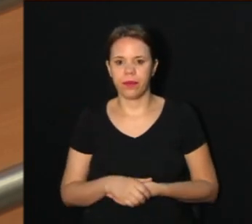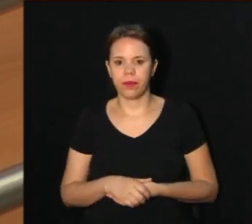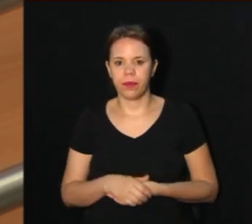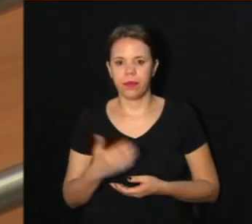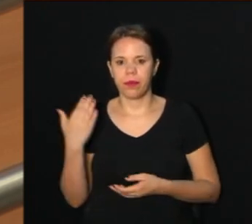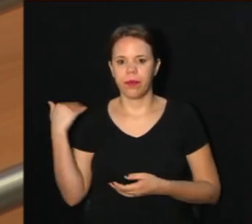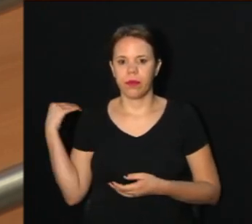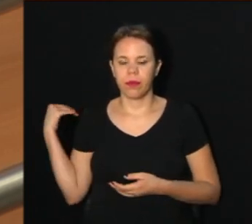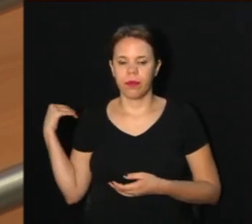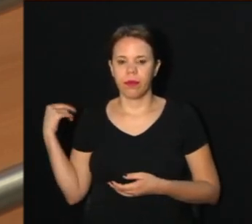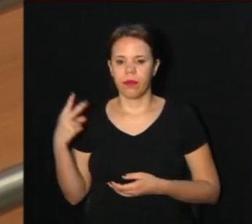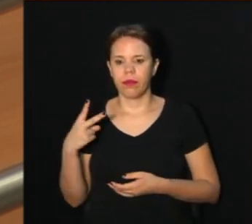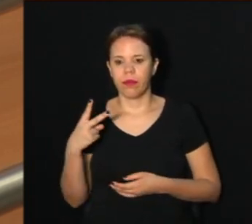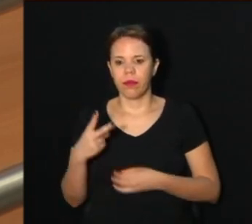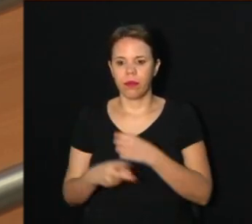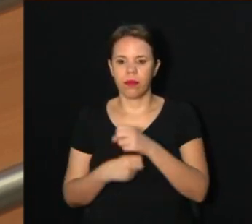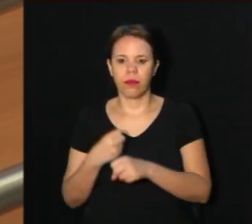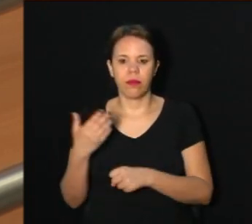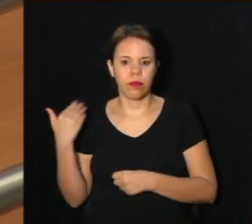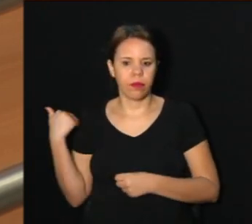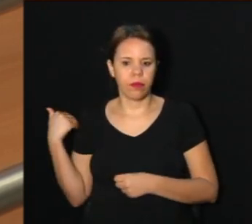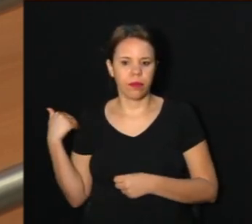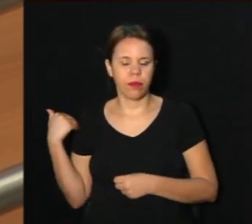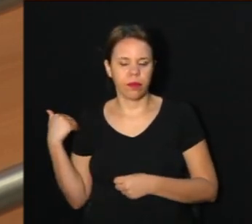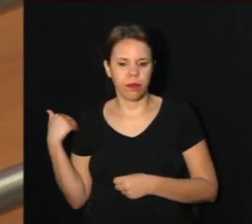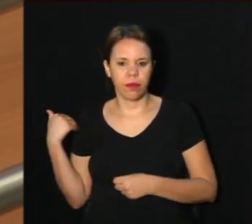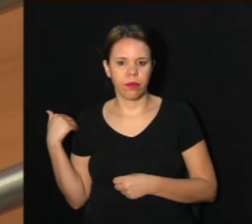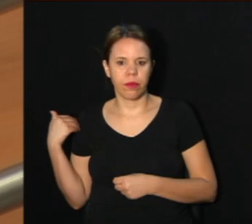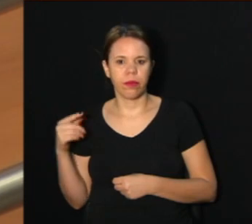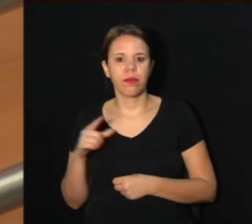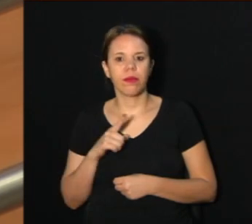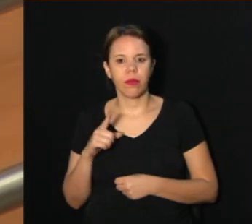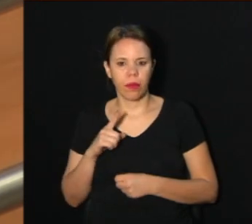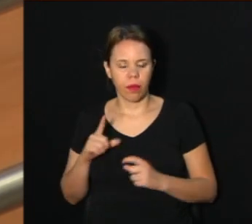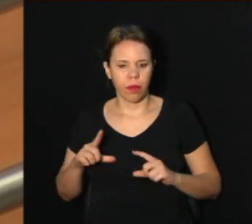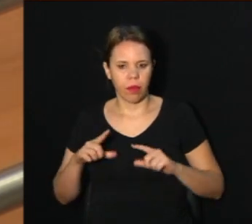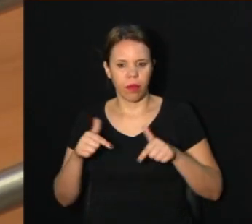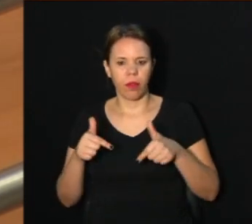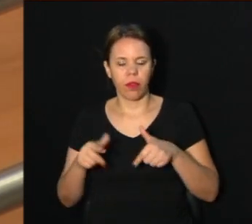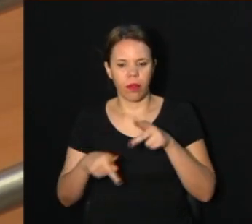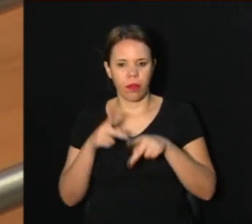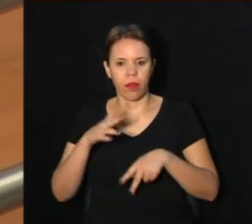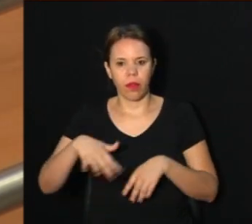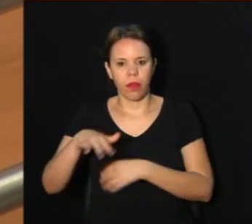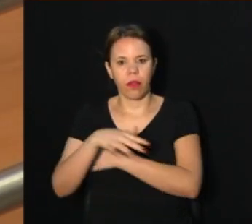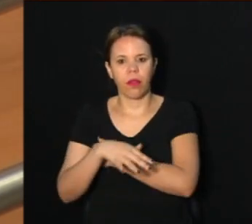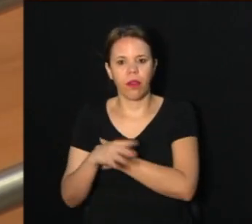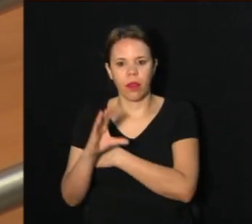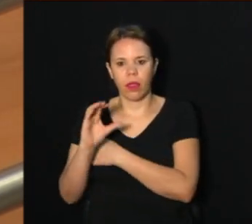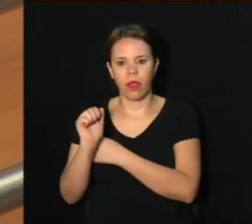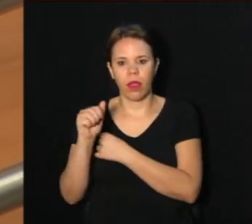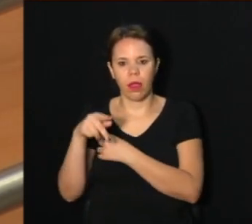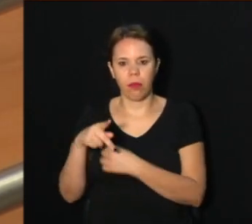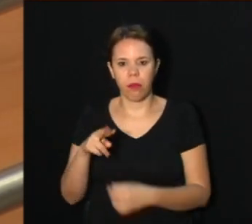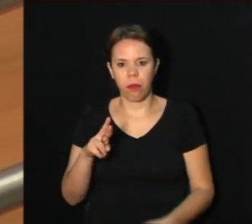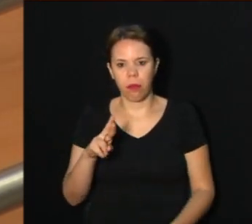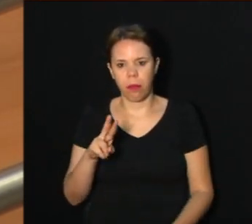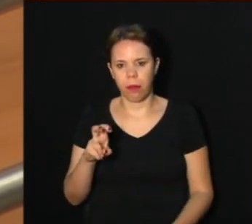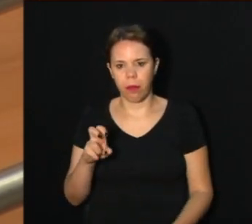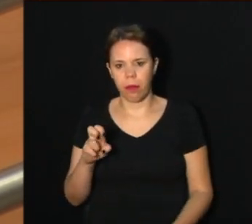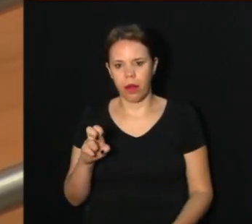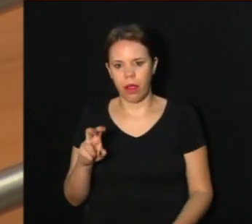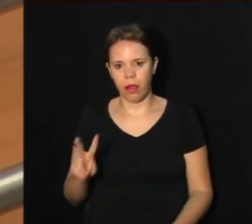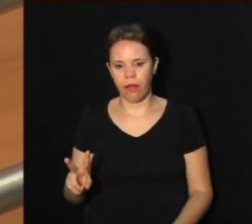Recentemente, nós, há 2 anos atrás, temos uma ação popular no Camprev para cortar os